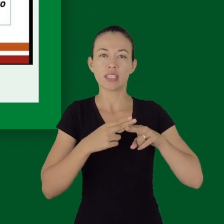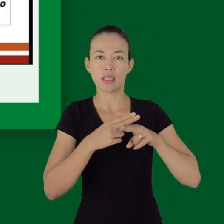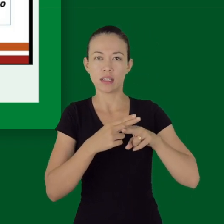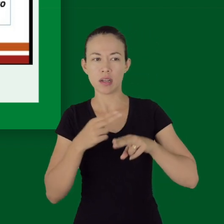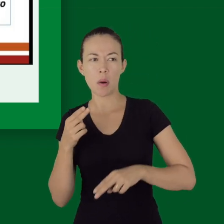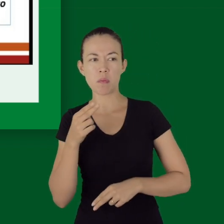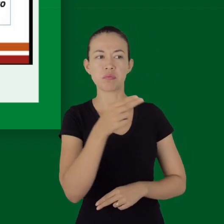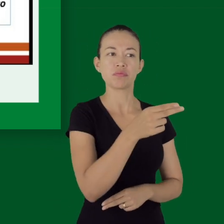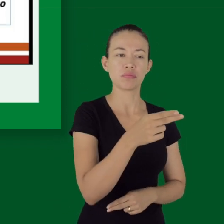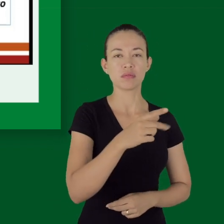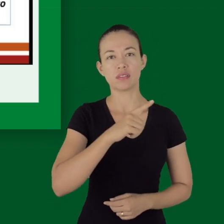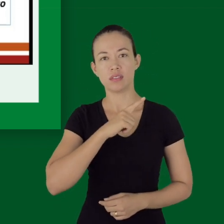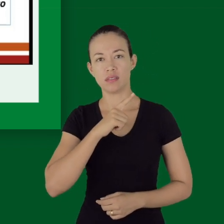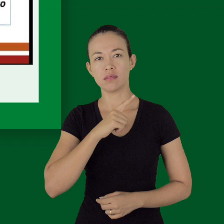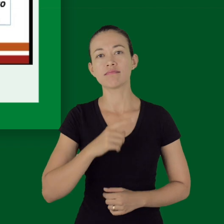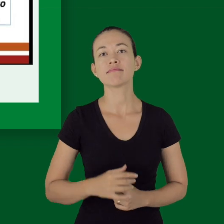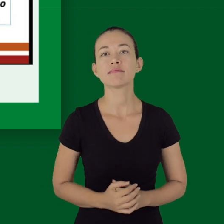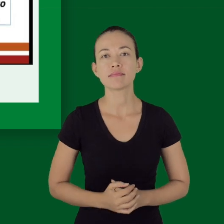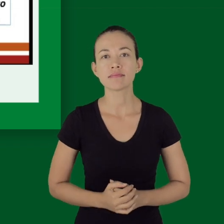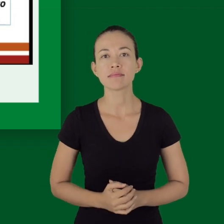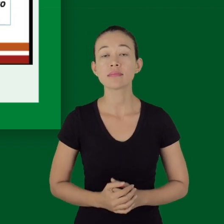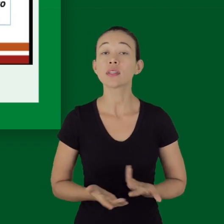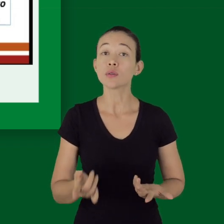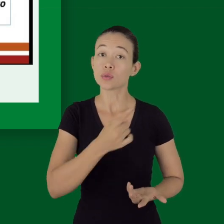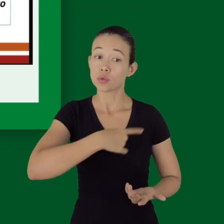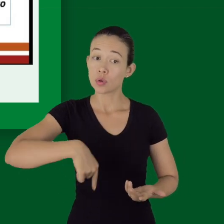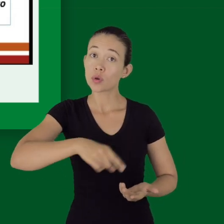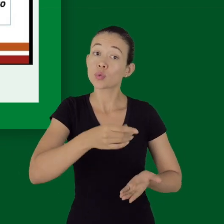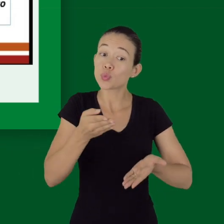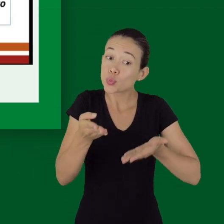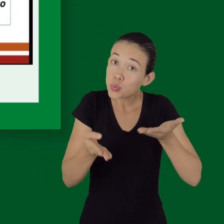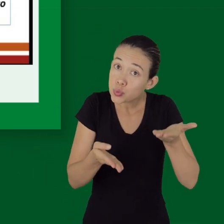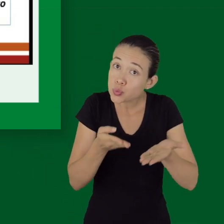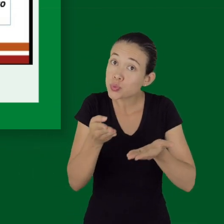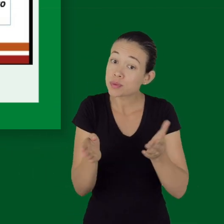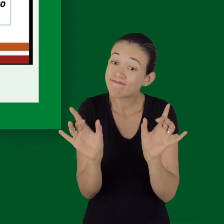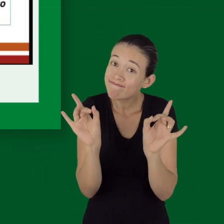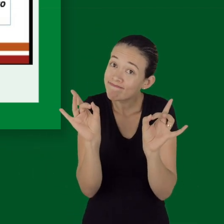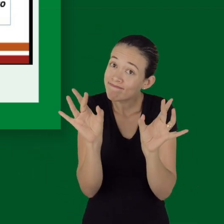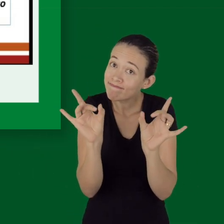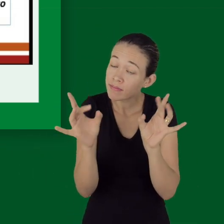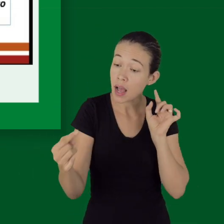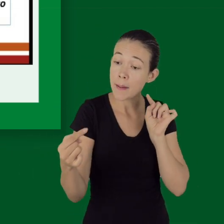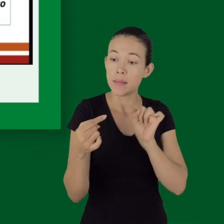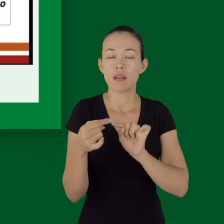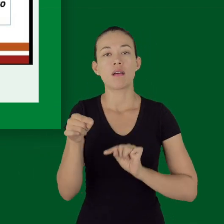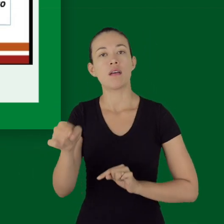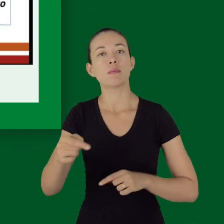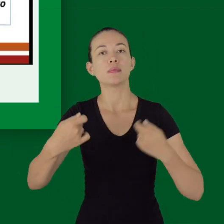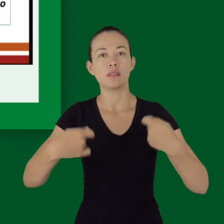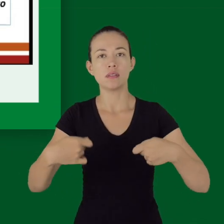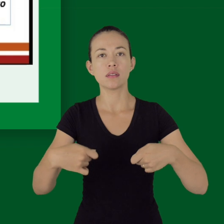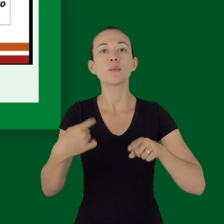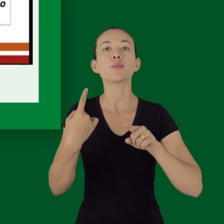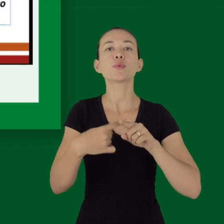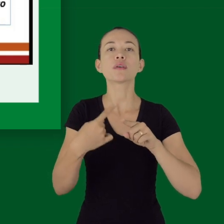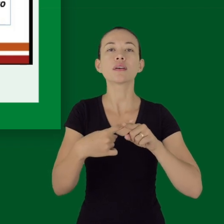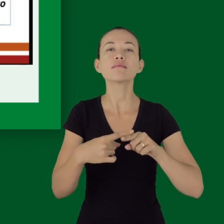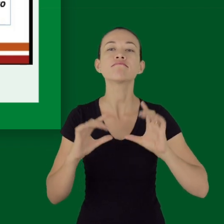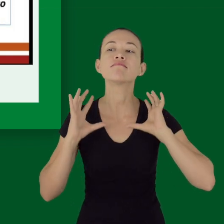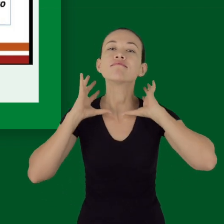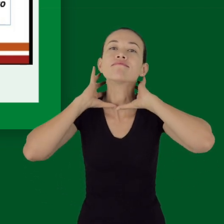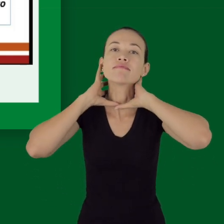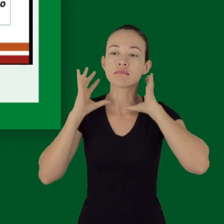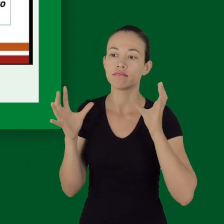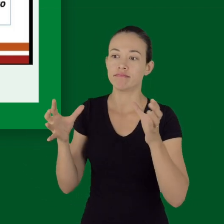tem que ter um manejo especial com isso, né, porque eu não posso colocar o colar cervical, eu não posso estabilizar o paciente com a estabilização padrão que a